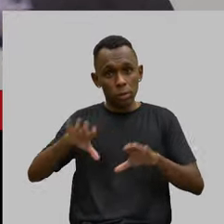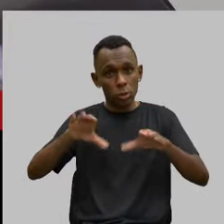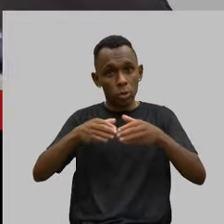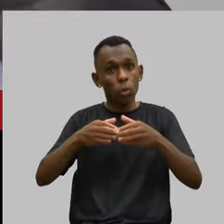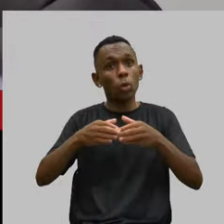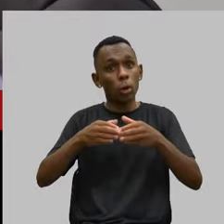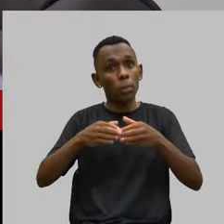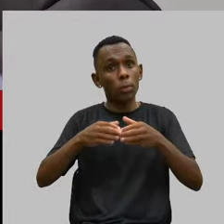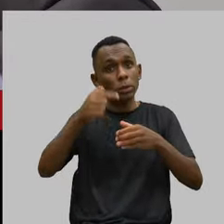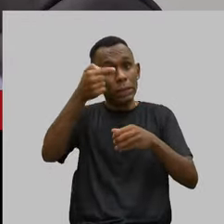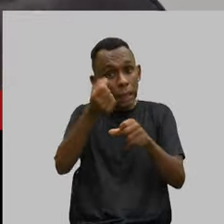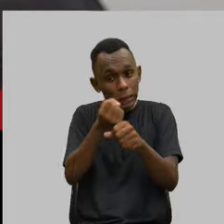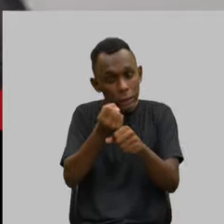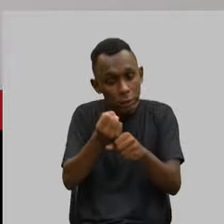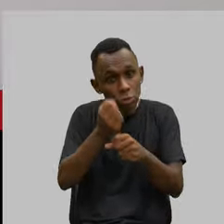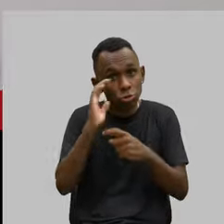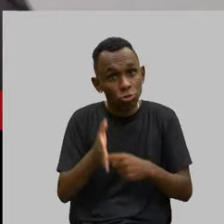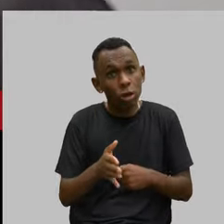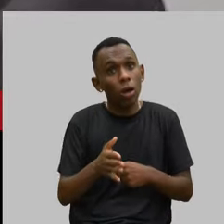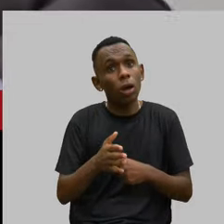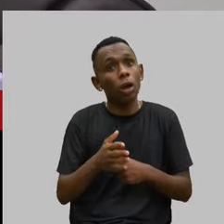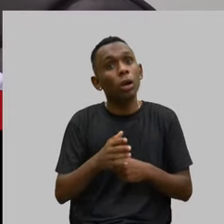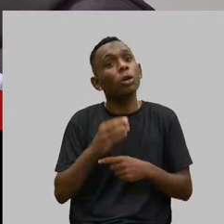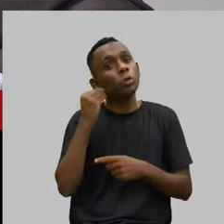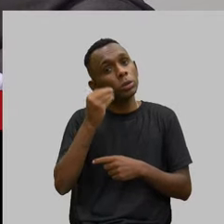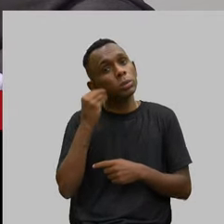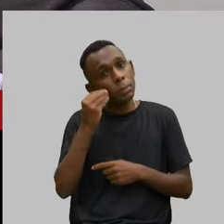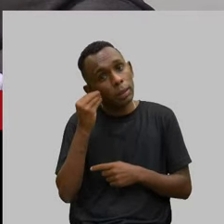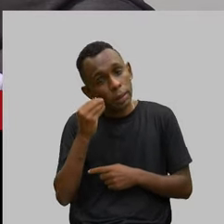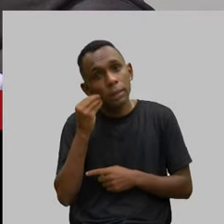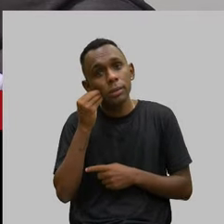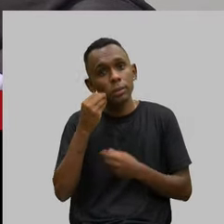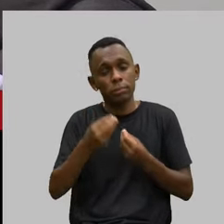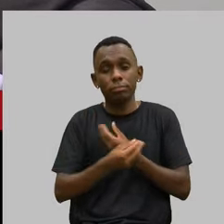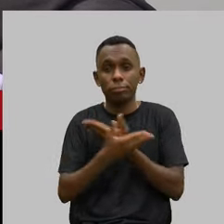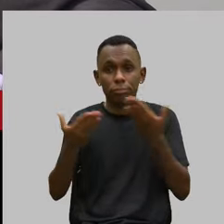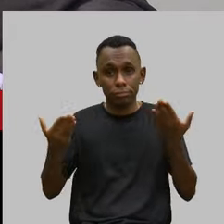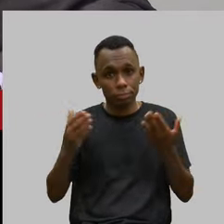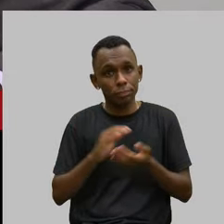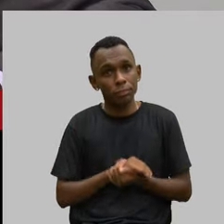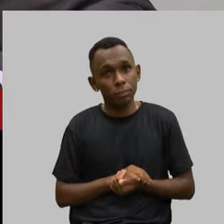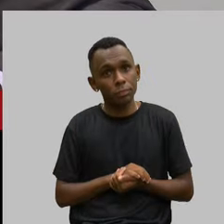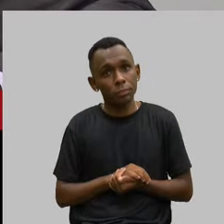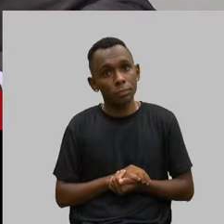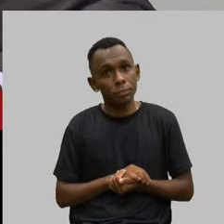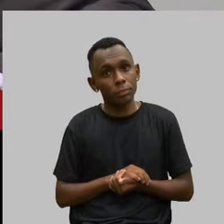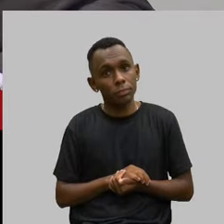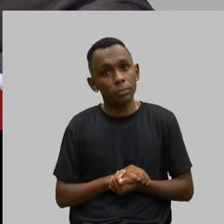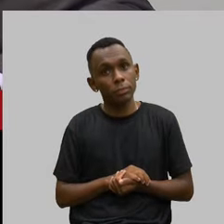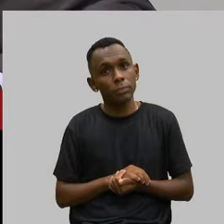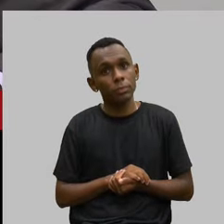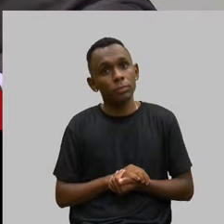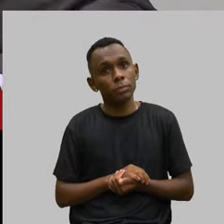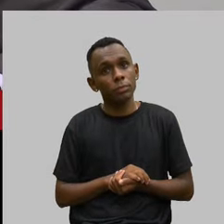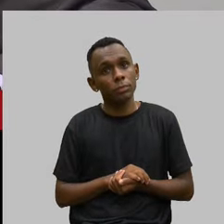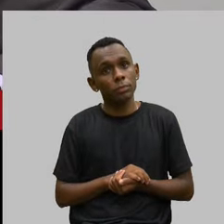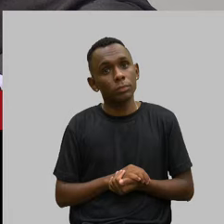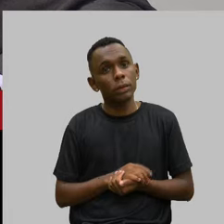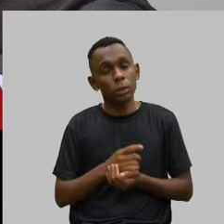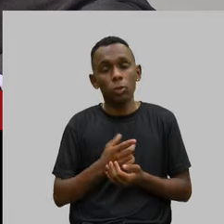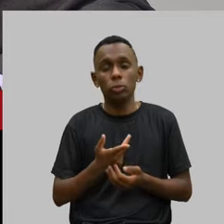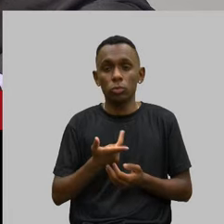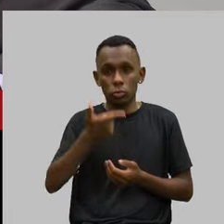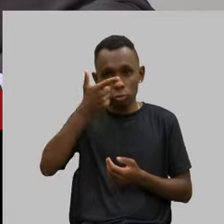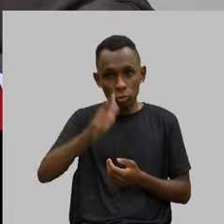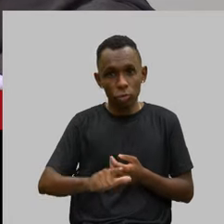biênio consecutivo eu acho que eu tenho alguma experiência para poder passar então Presidente é a gente que eu ratifico as